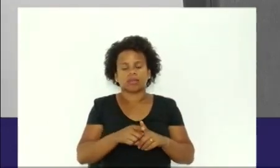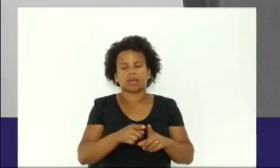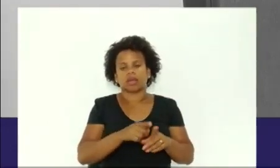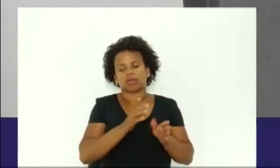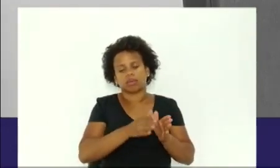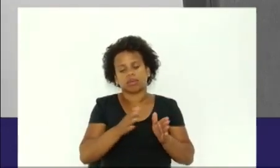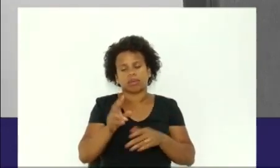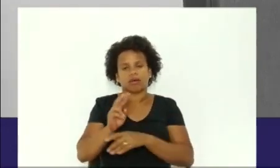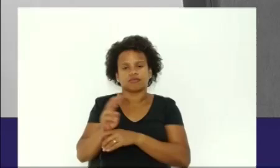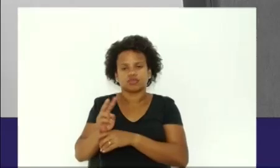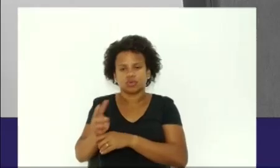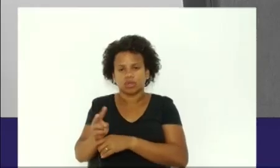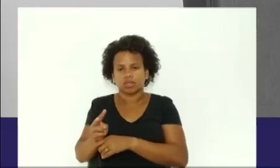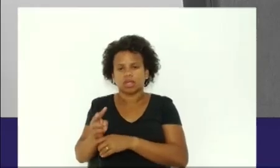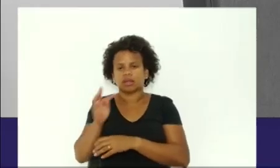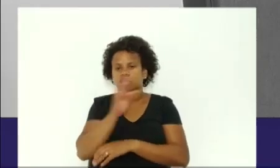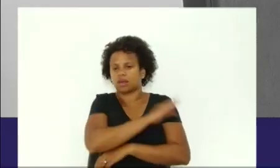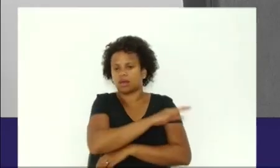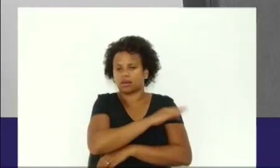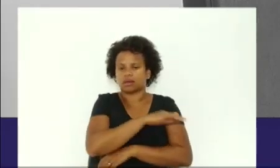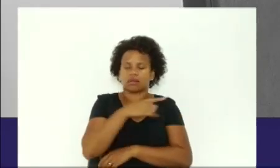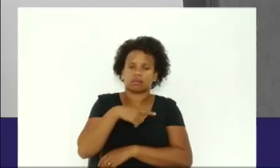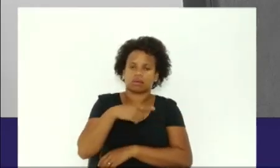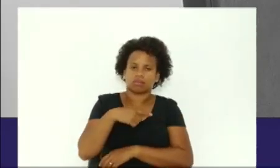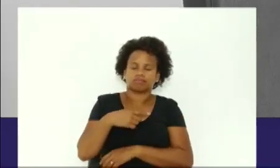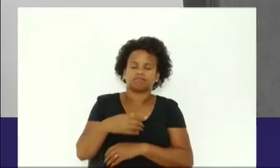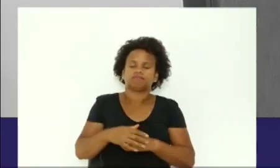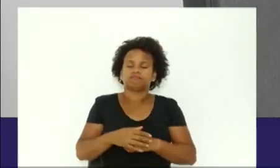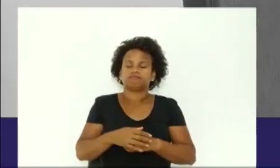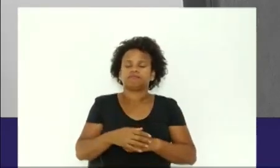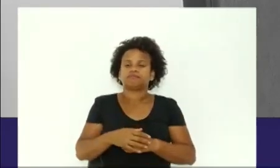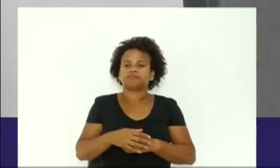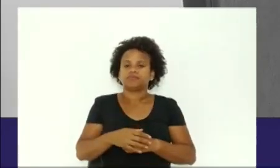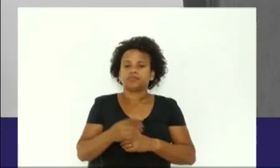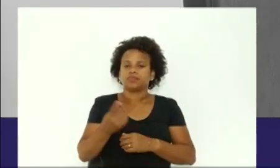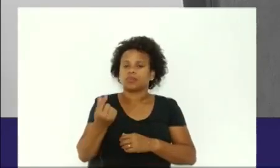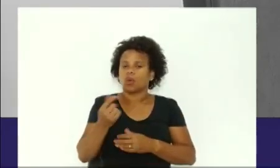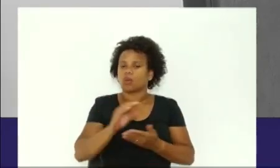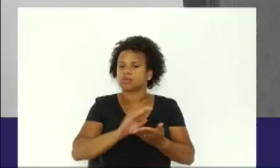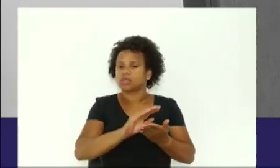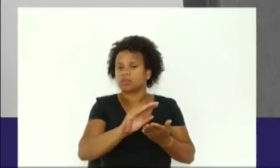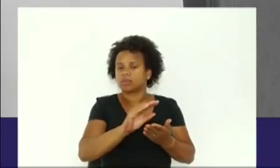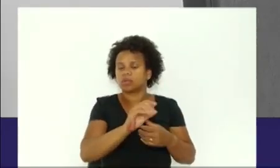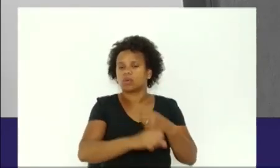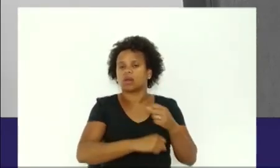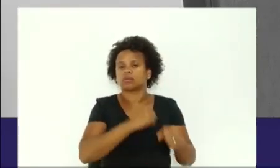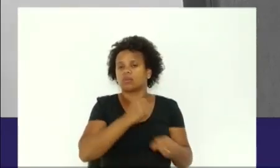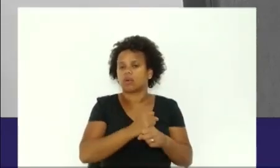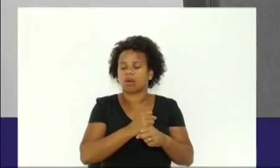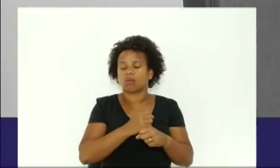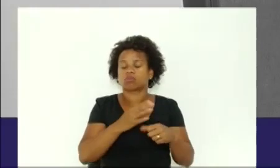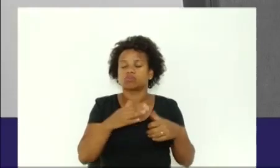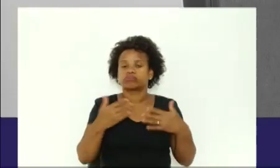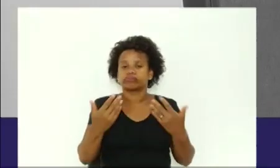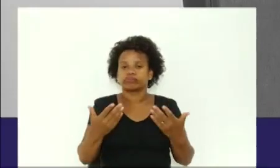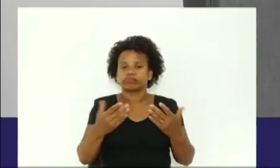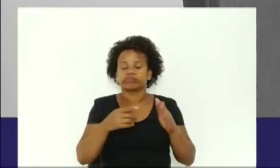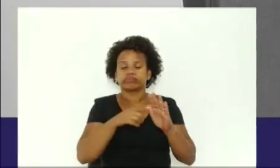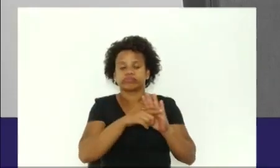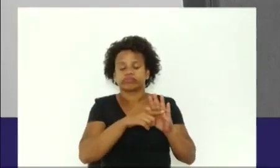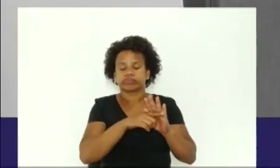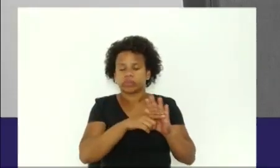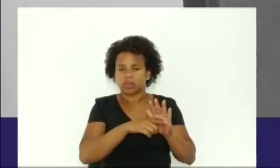técnicas realizadas? Qual é o orçamento anual destinado à manutenção e conservação